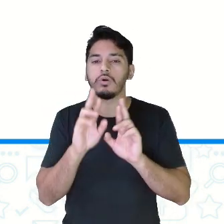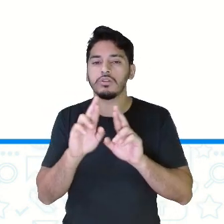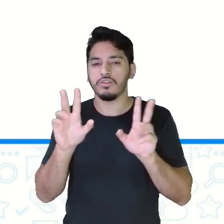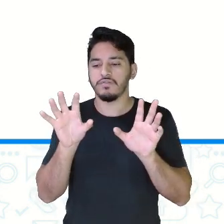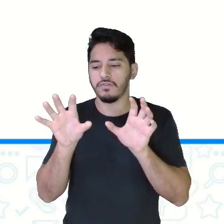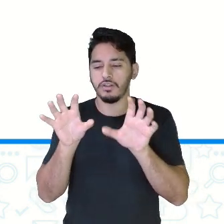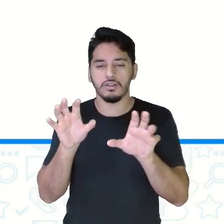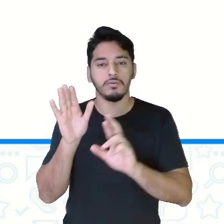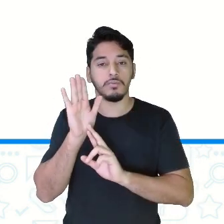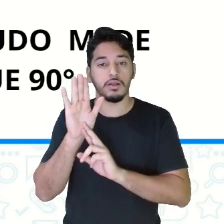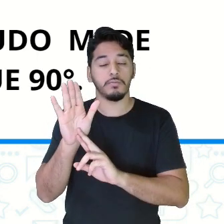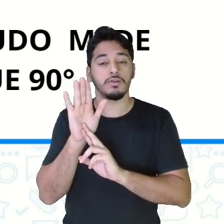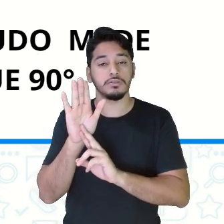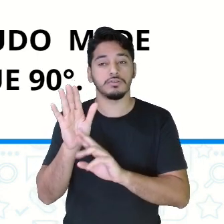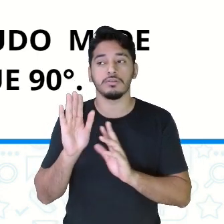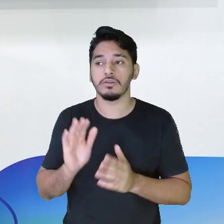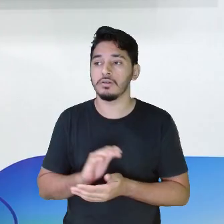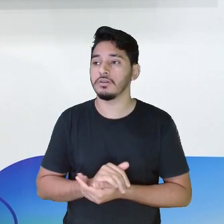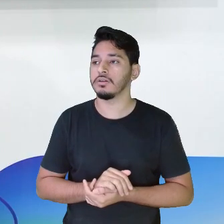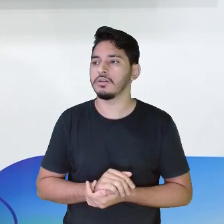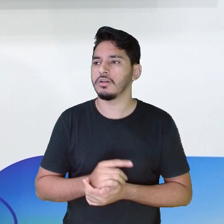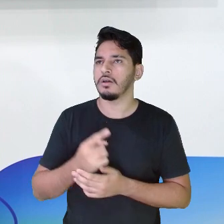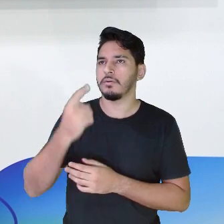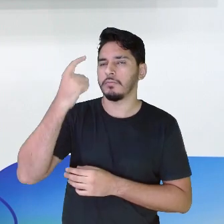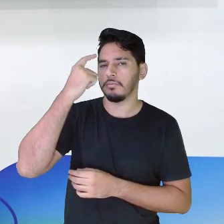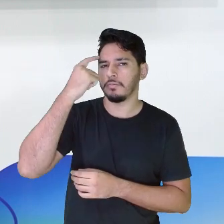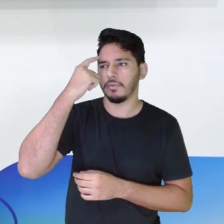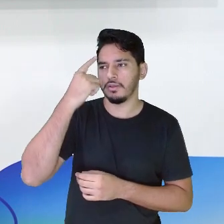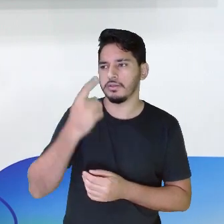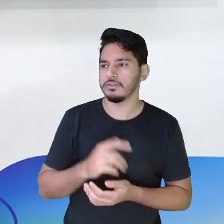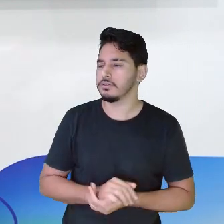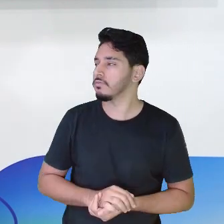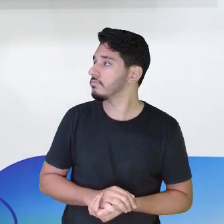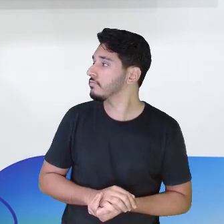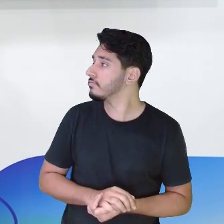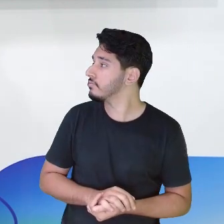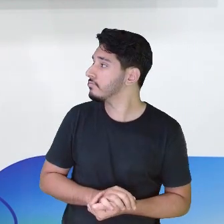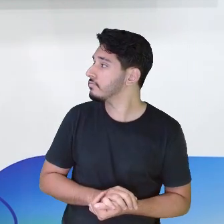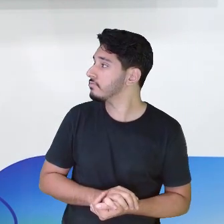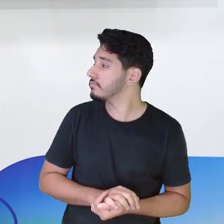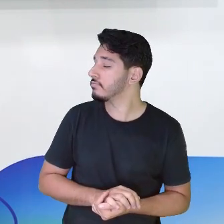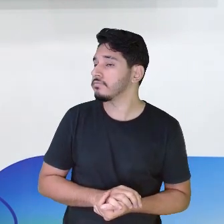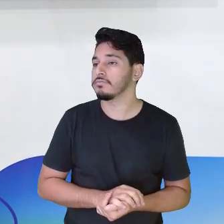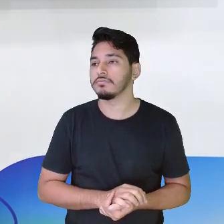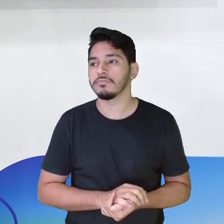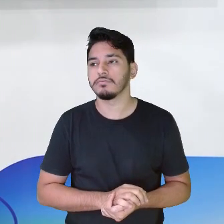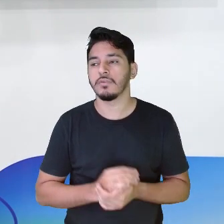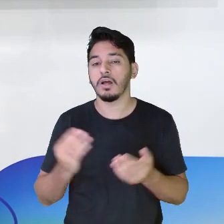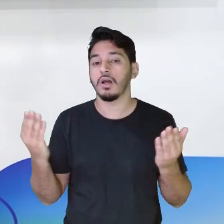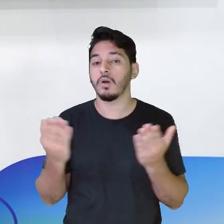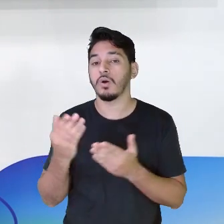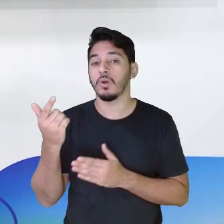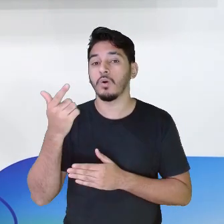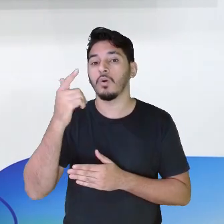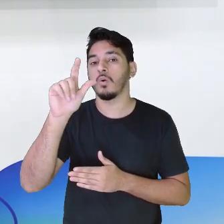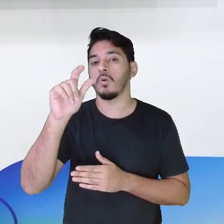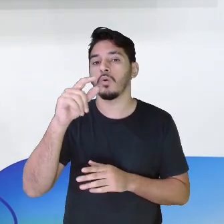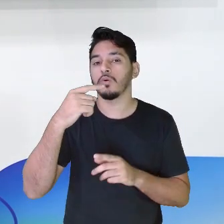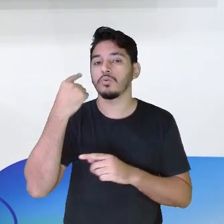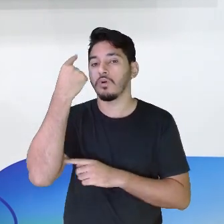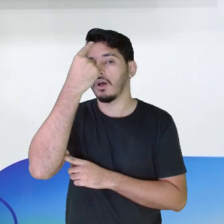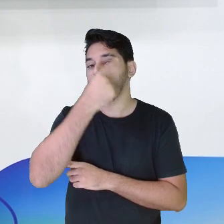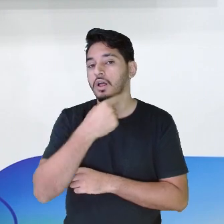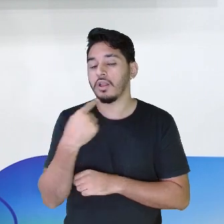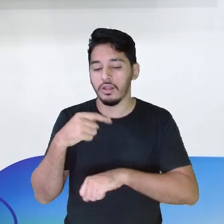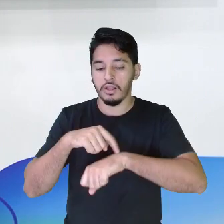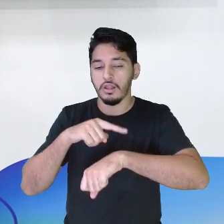para representar o meu ângulo reto. Pensa no relógio às 3 horas. Aqui eu já tenho outro relógio, mas